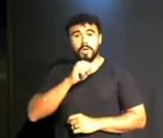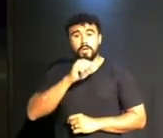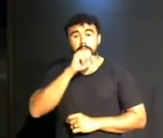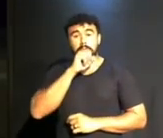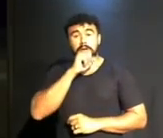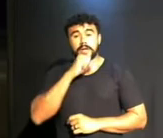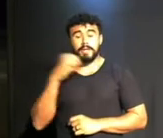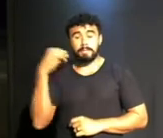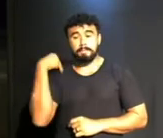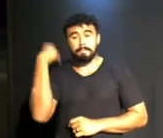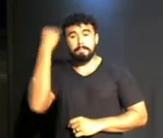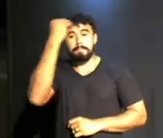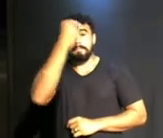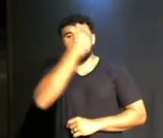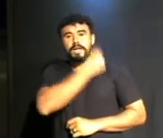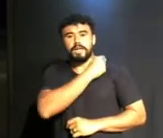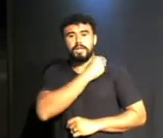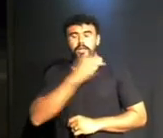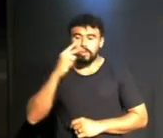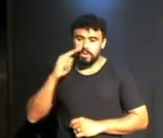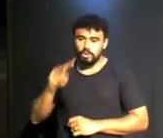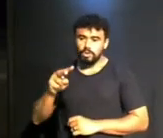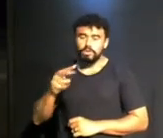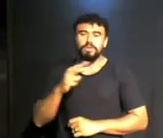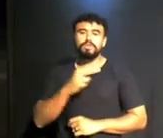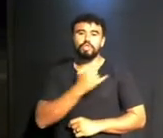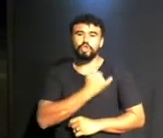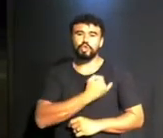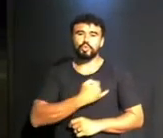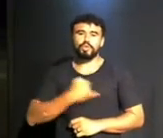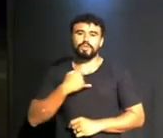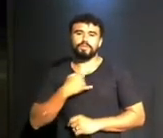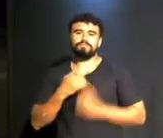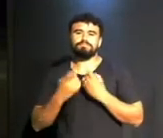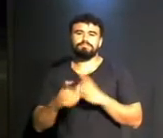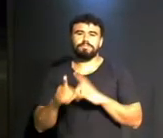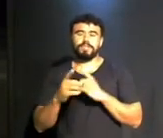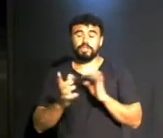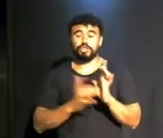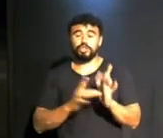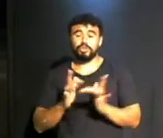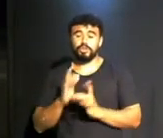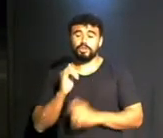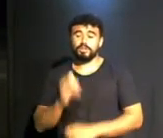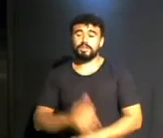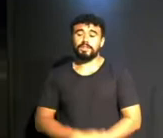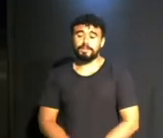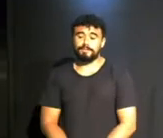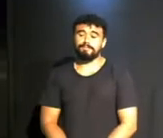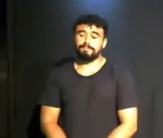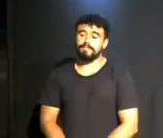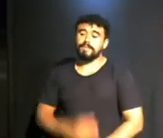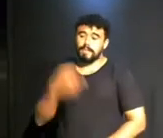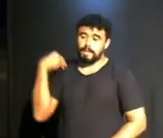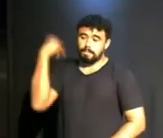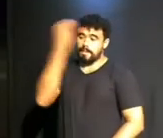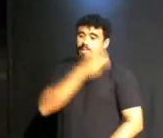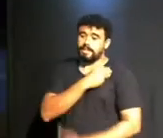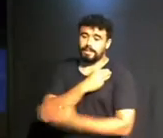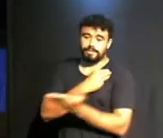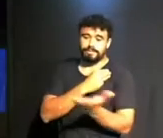Maria quando olhou para o seu discípulo Amado João e Jesus disse aí está o seu filho